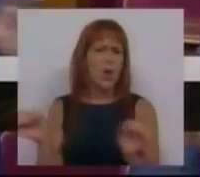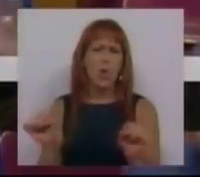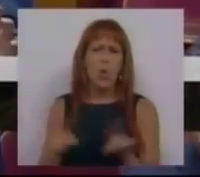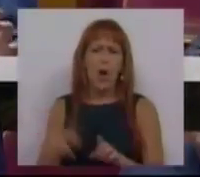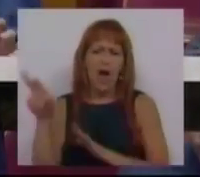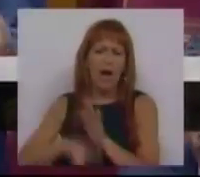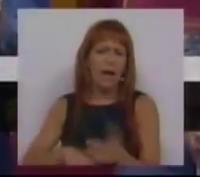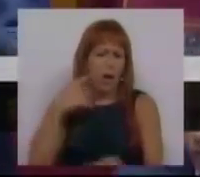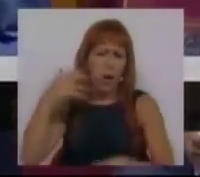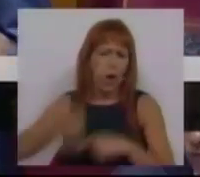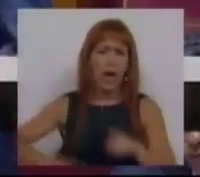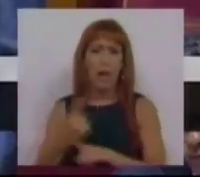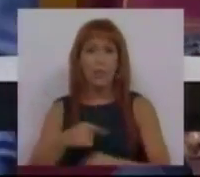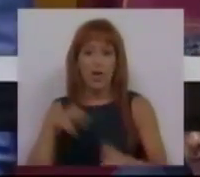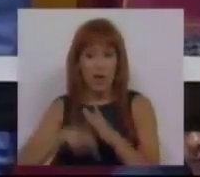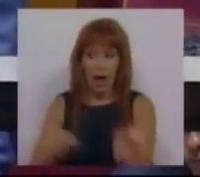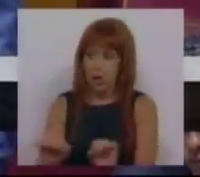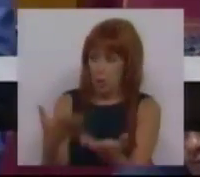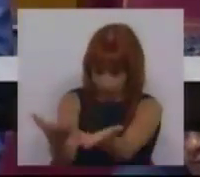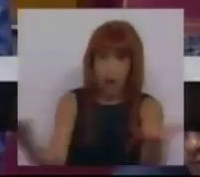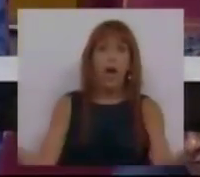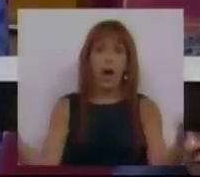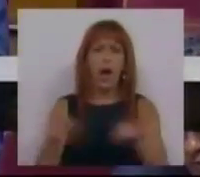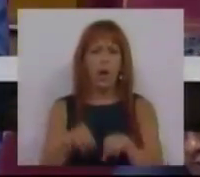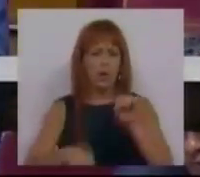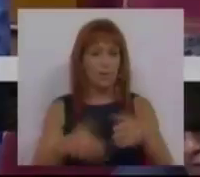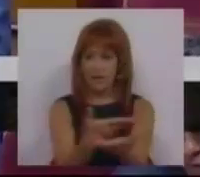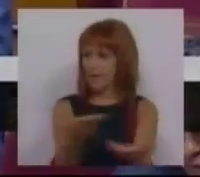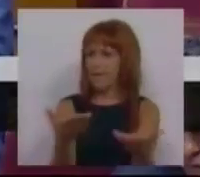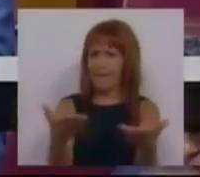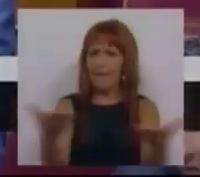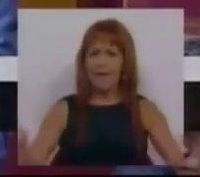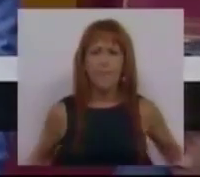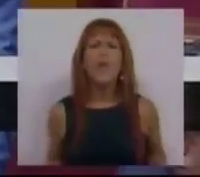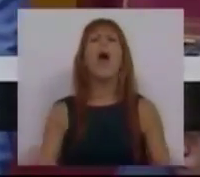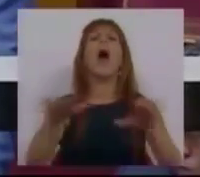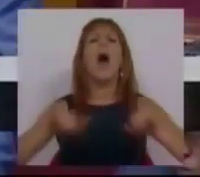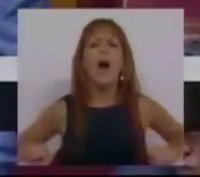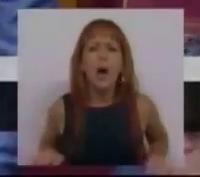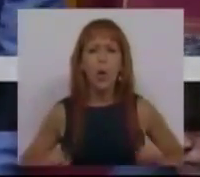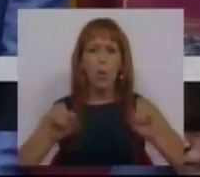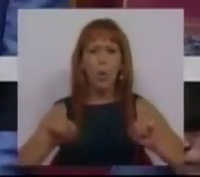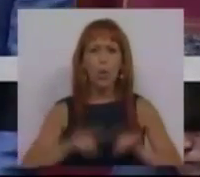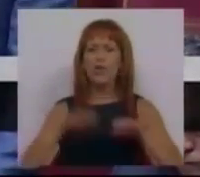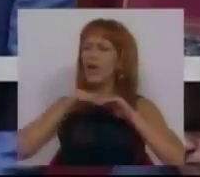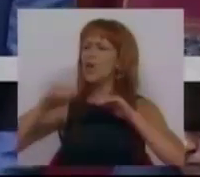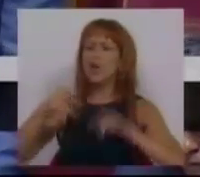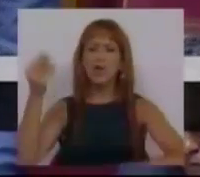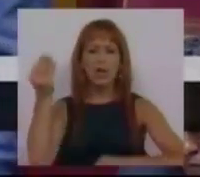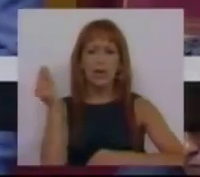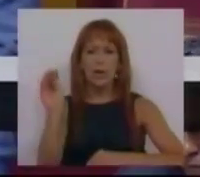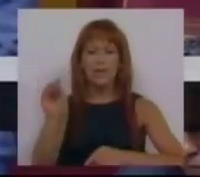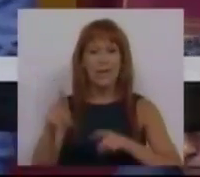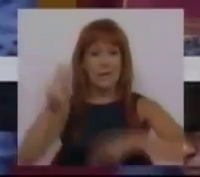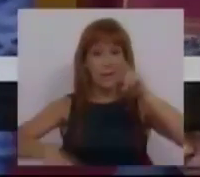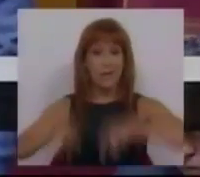qualquer regra, porque a falta de regras é exatamente o que está em cima da mesa. Onde está, afinal, a estabilidade financeira